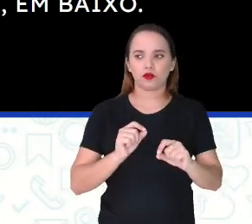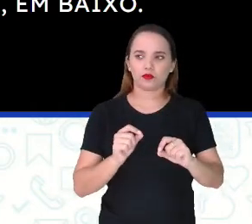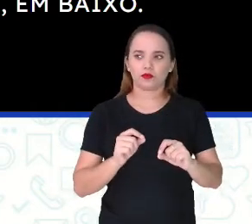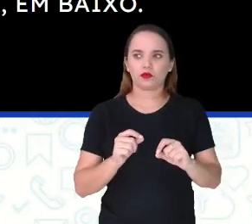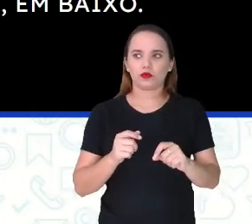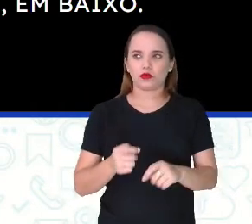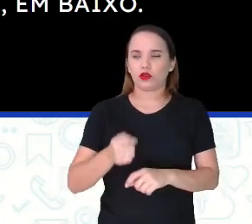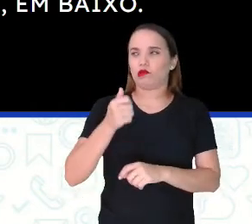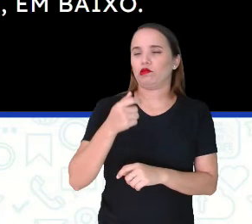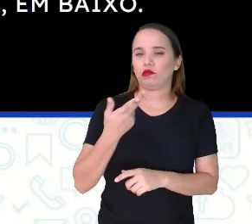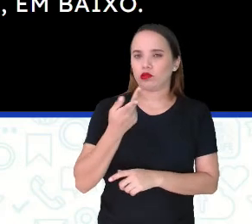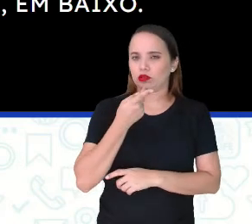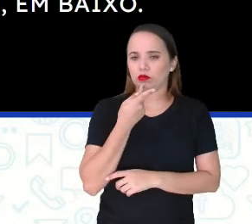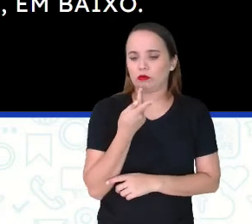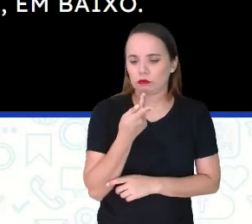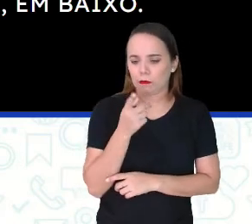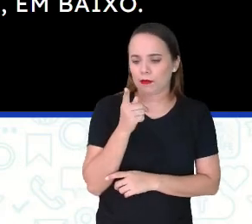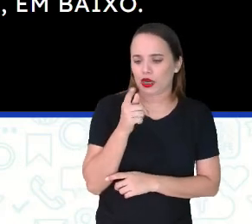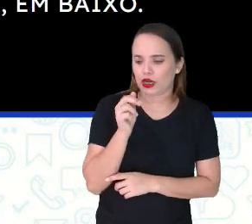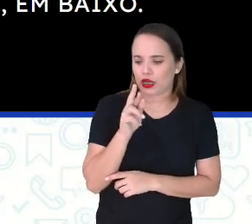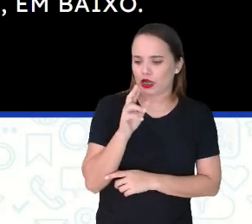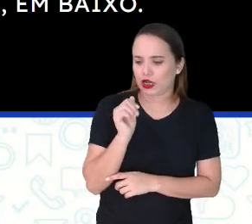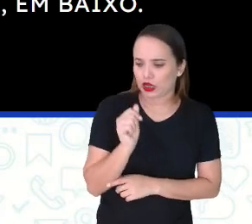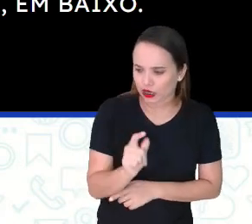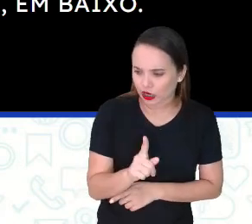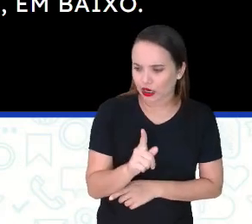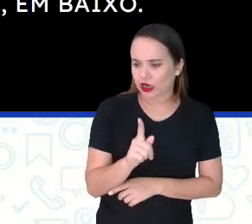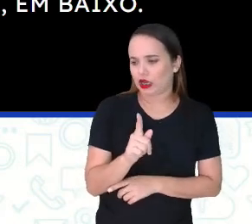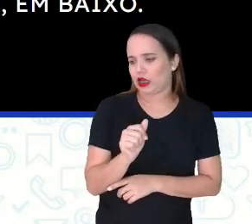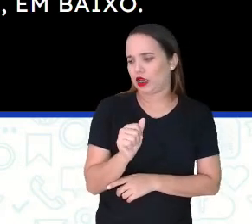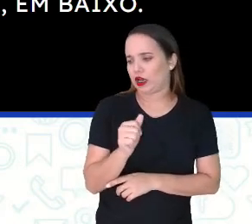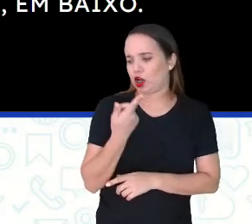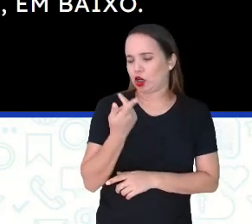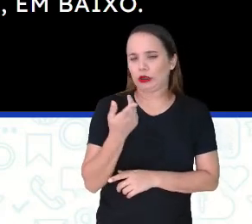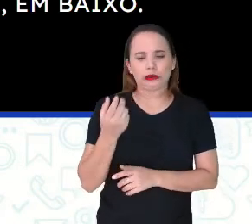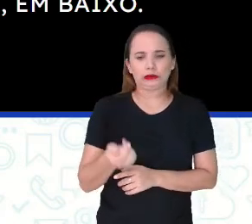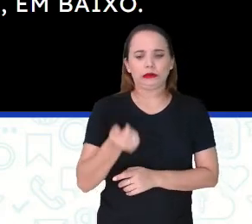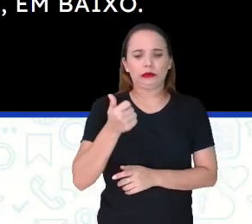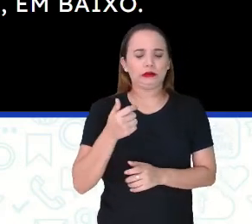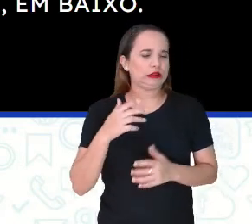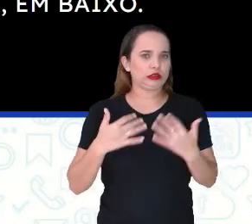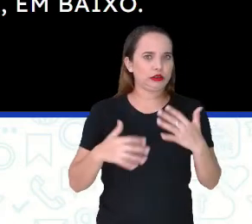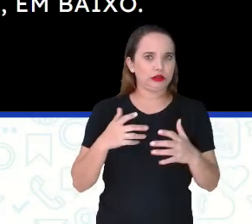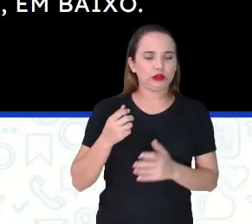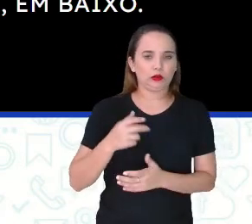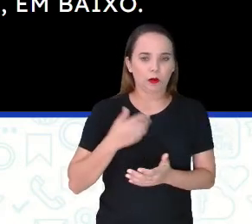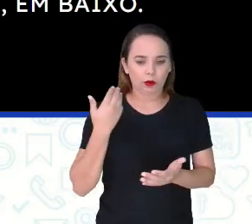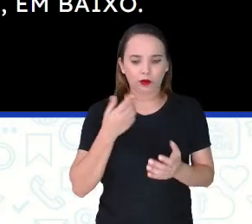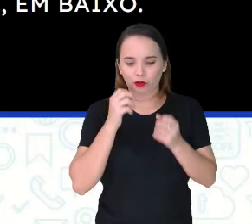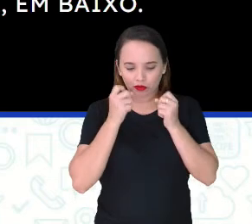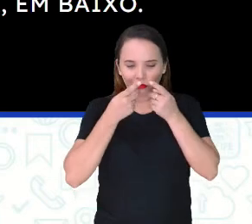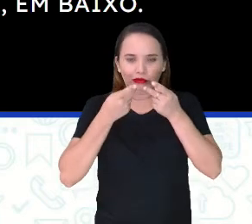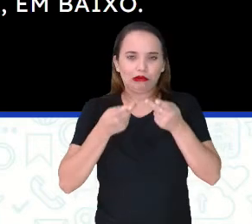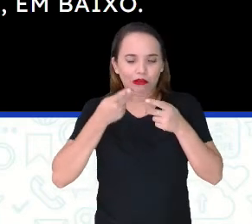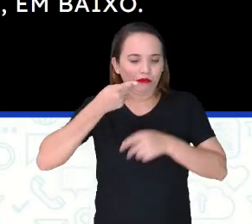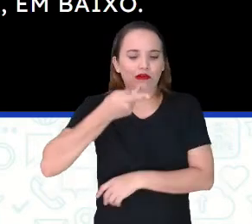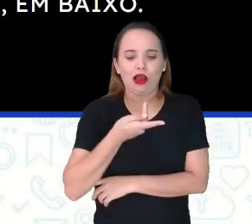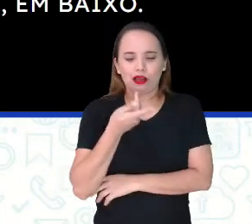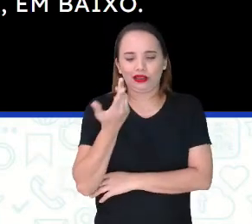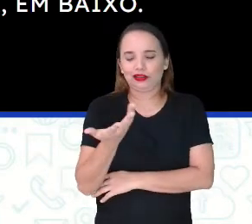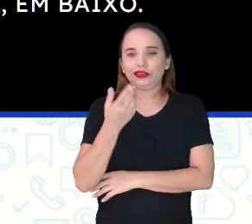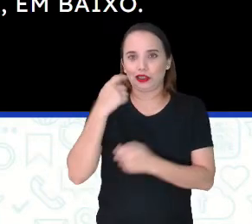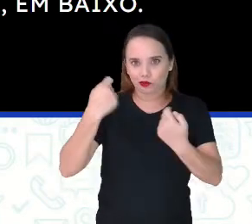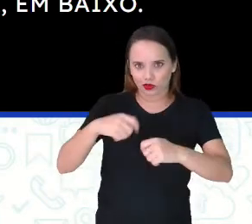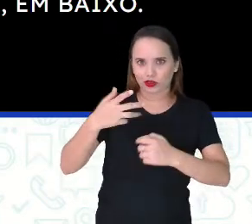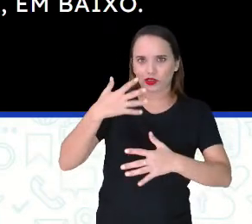quase não sai agora, fazer igual Revoredo. Eu remixei a frase aqui para ela ficar mais... Então, devemos ficar atentos e atentas aí para o que Laban